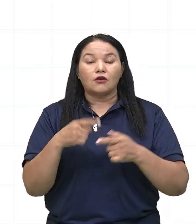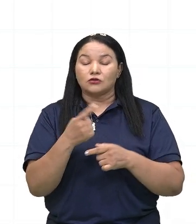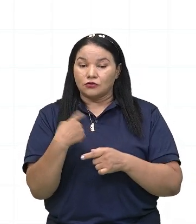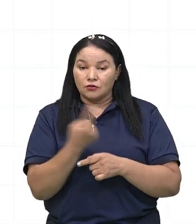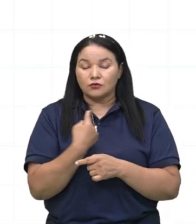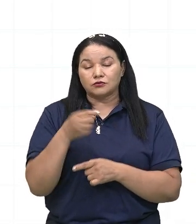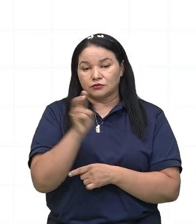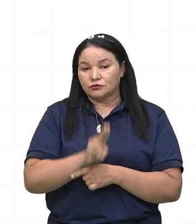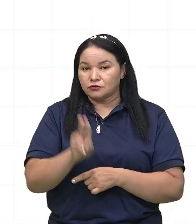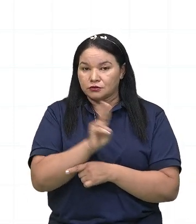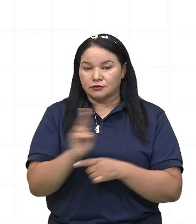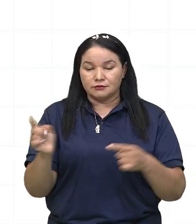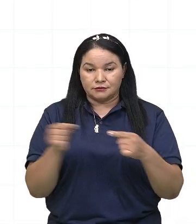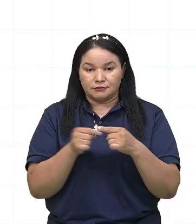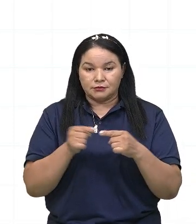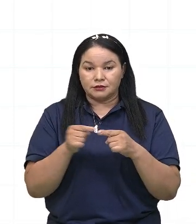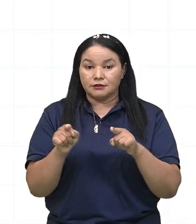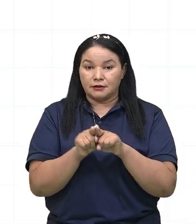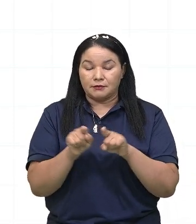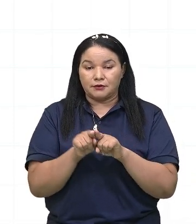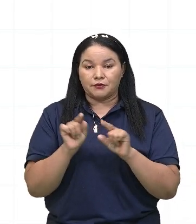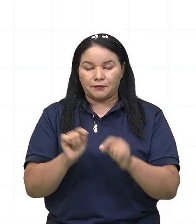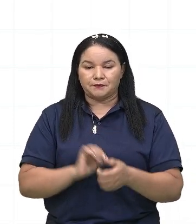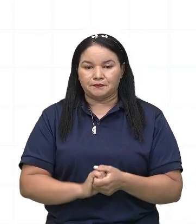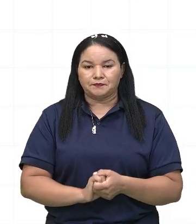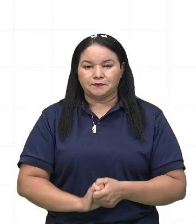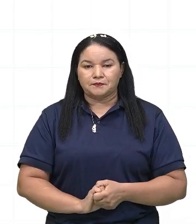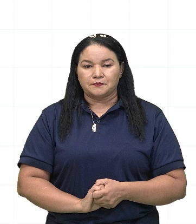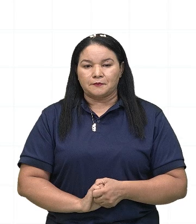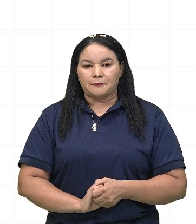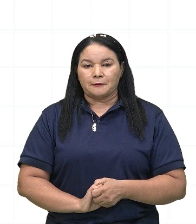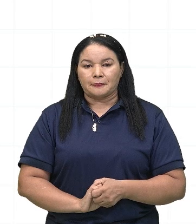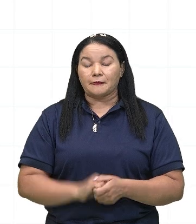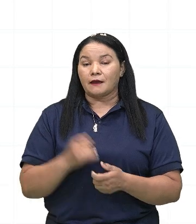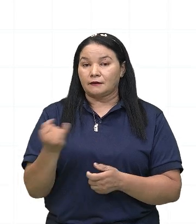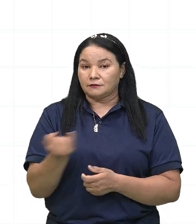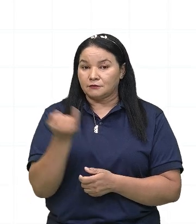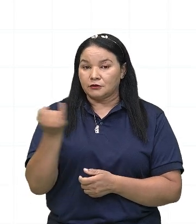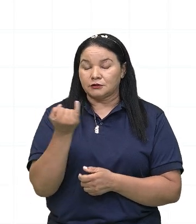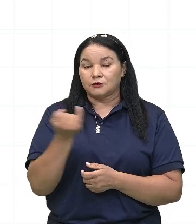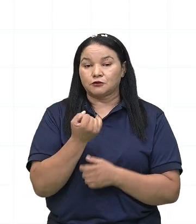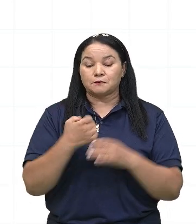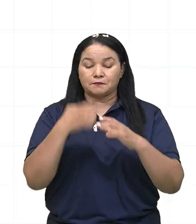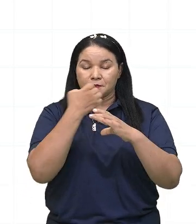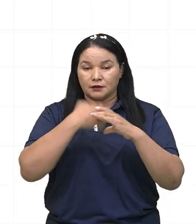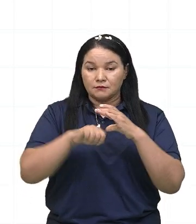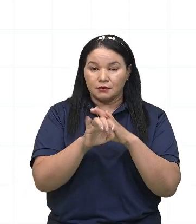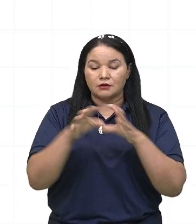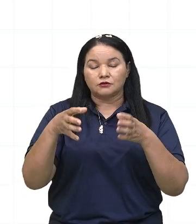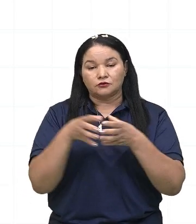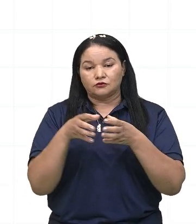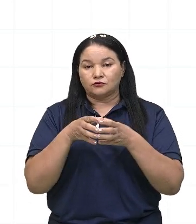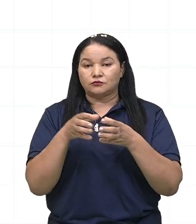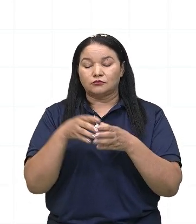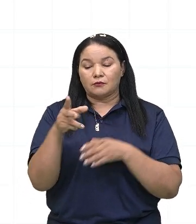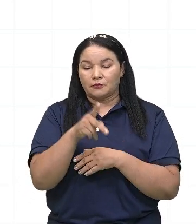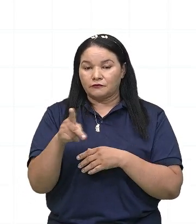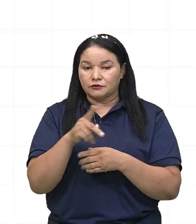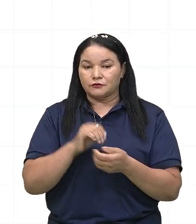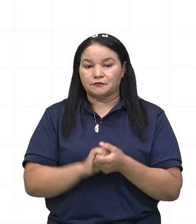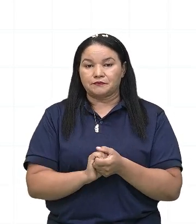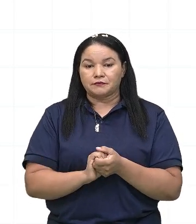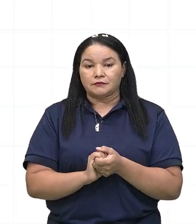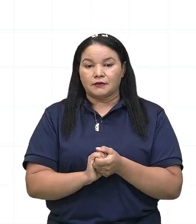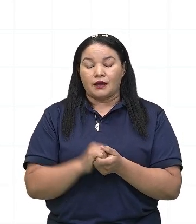Isso, é aquela famosa abertura de chamado, né? Sim. E aqui, por isso, a importância do e-mail institucional do professor. Você vai aqui, ó, logar com